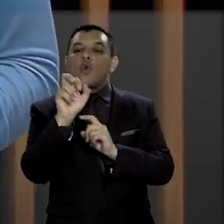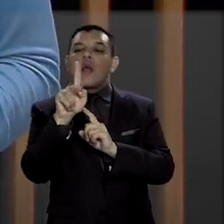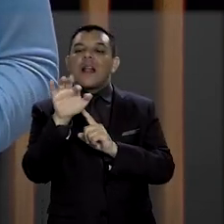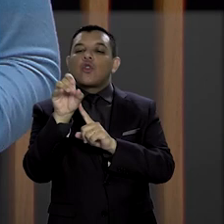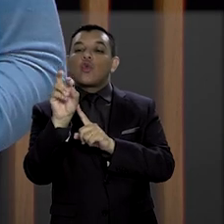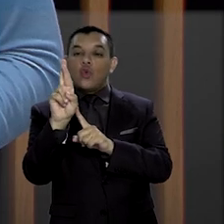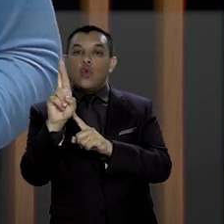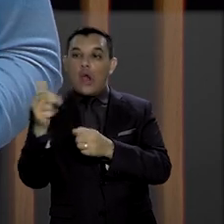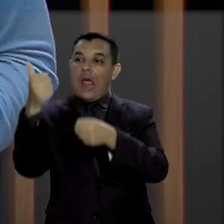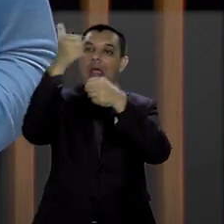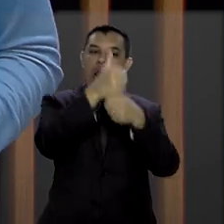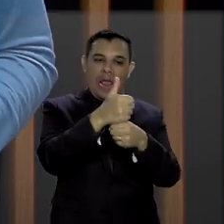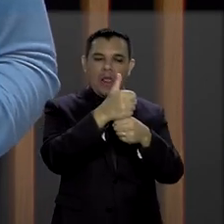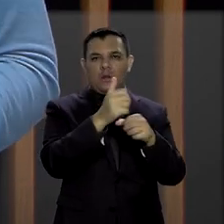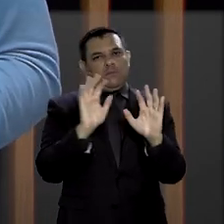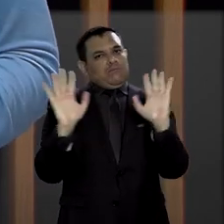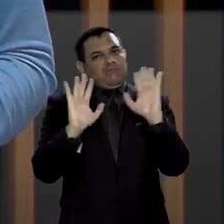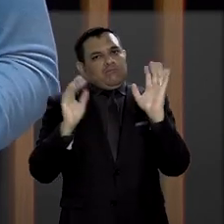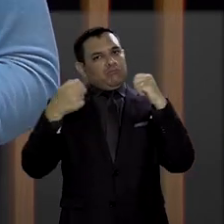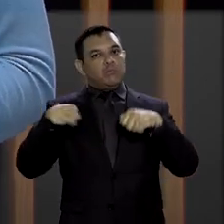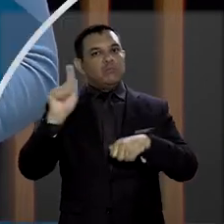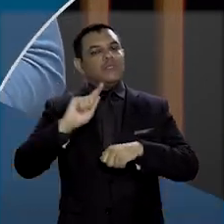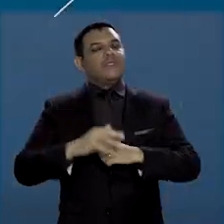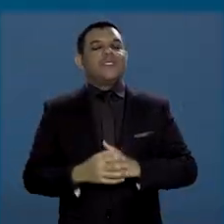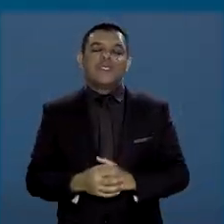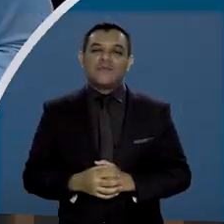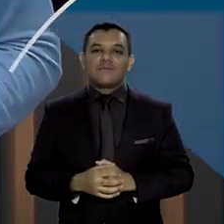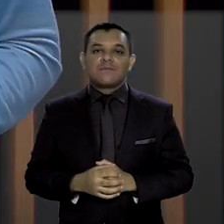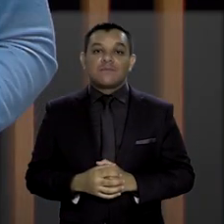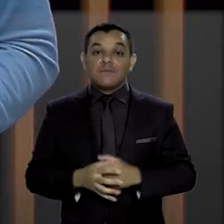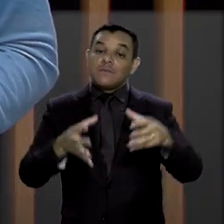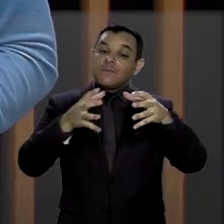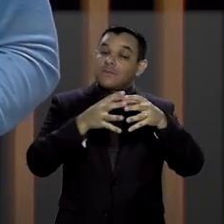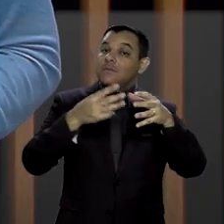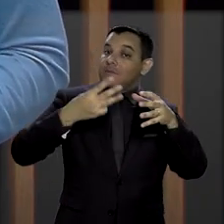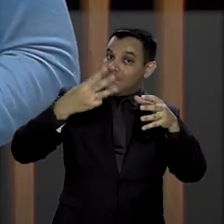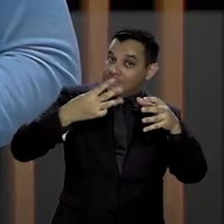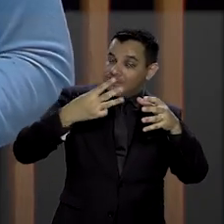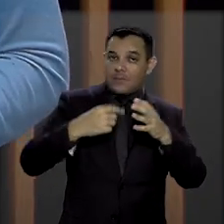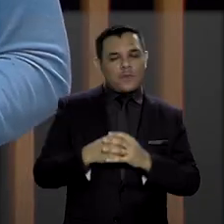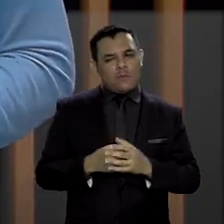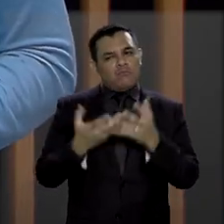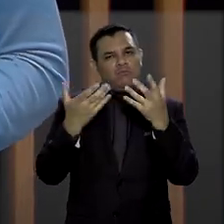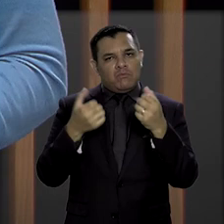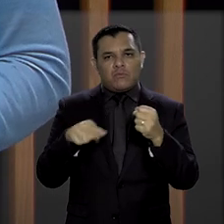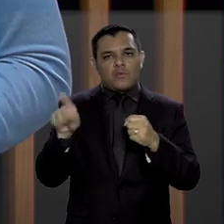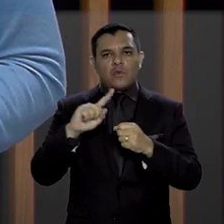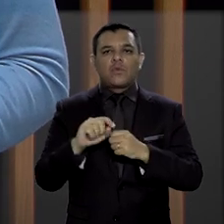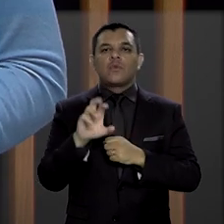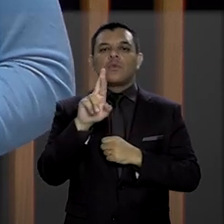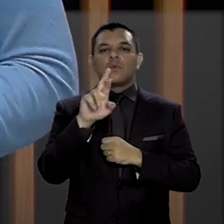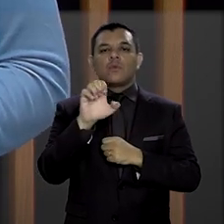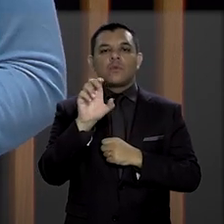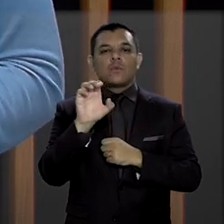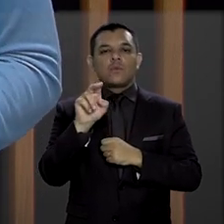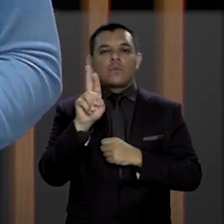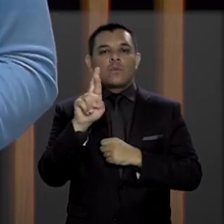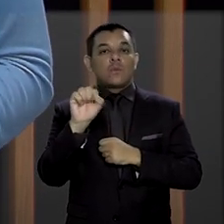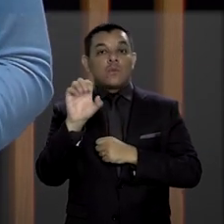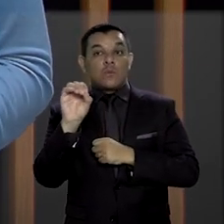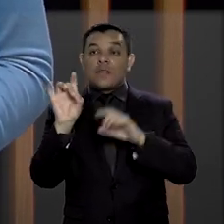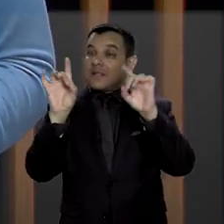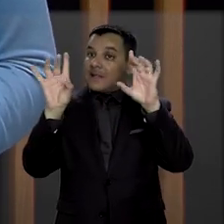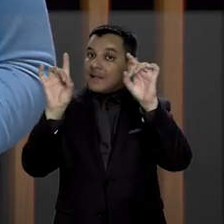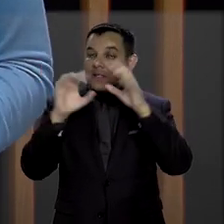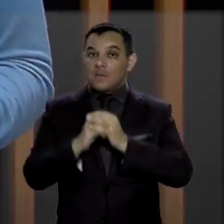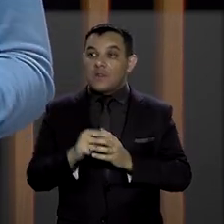de justificar a nomeação de curador. E na terceira turma foi negado o provimento ao recurso especial para